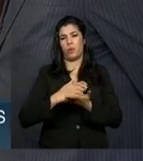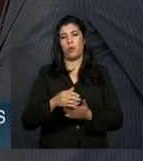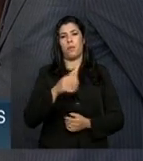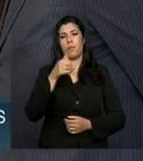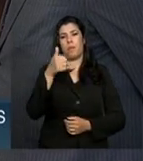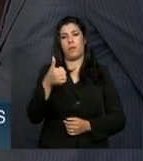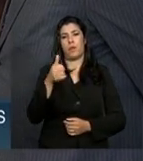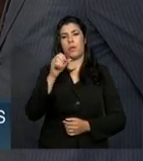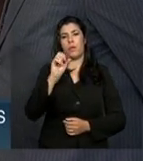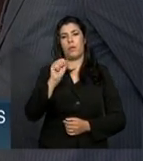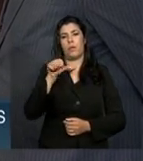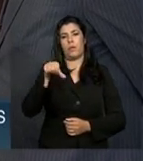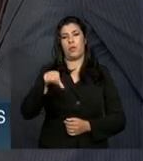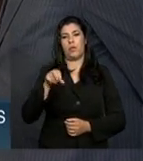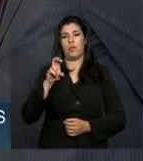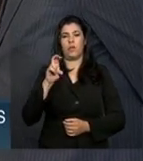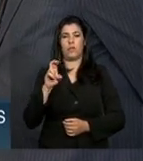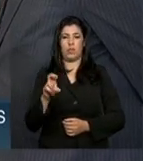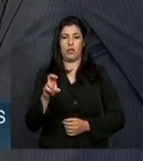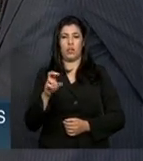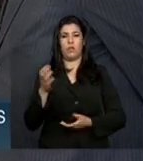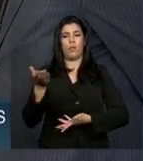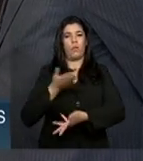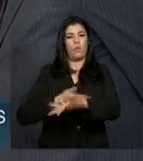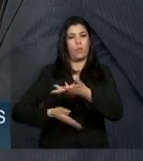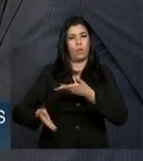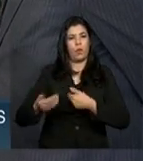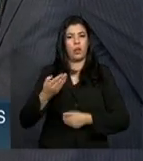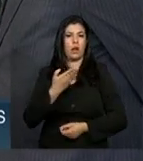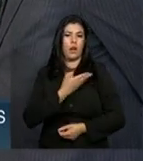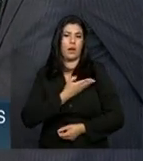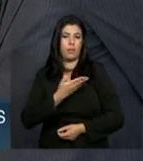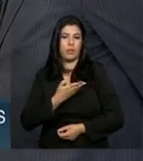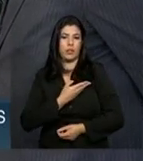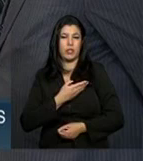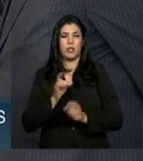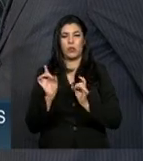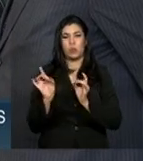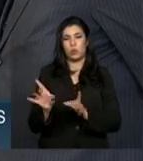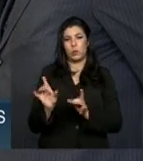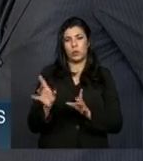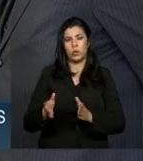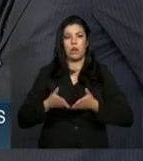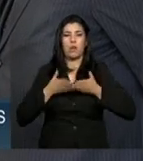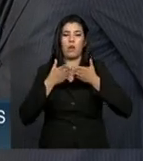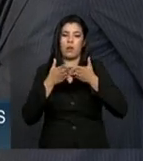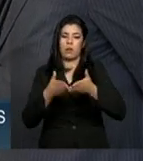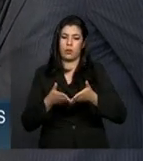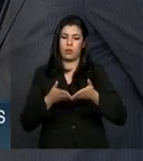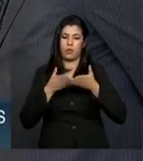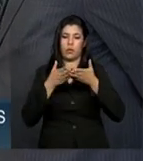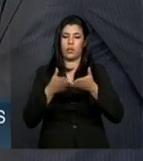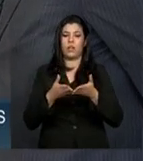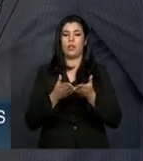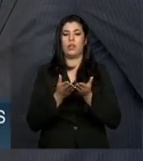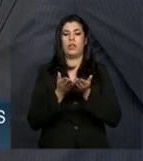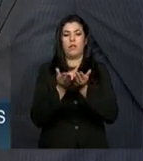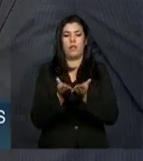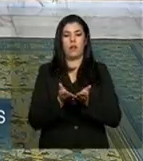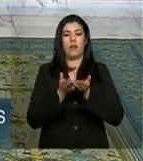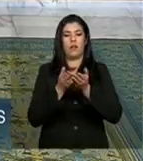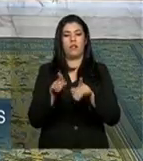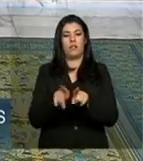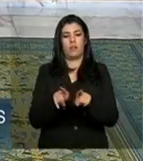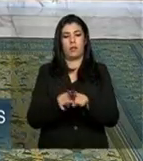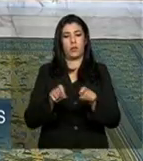1895, com a assinatura do Tratado de Amizade, Comércio e Navegação. Em 1942, houve o rompimento dessas